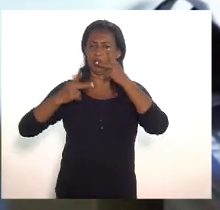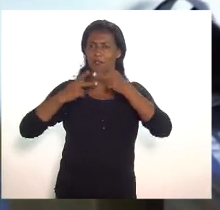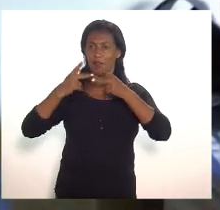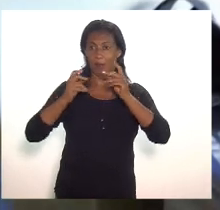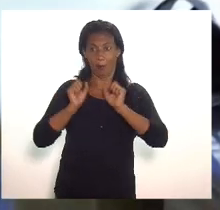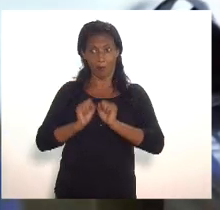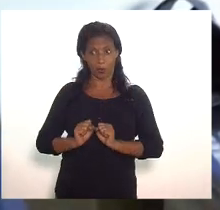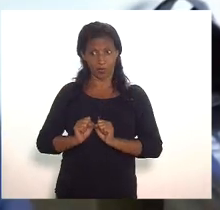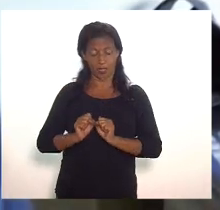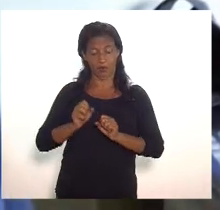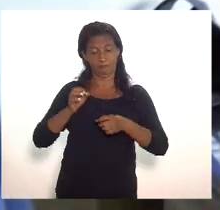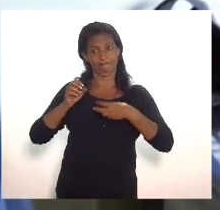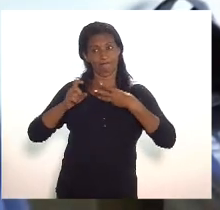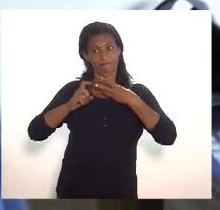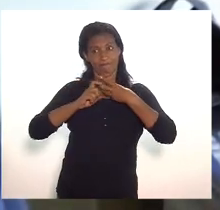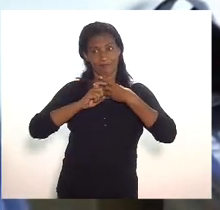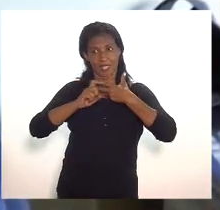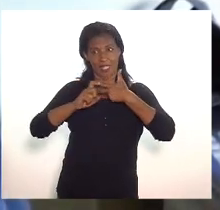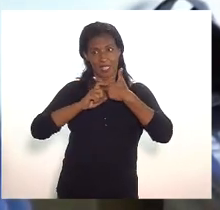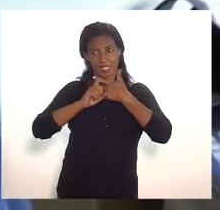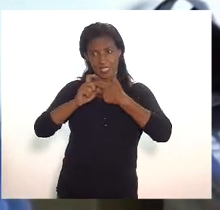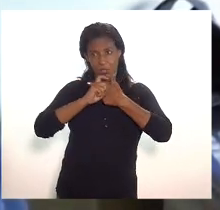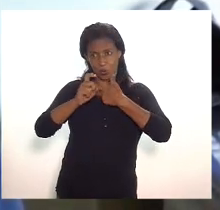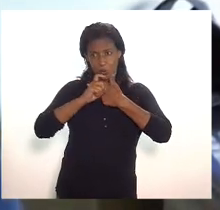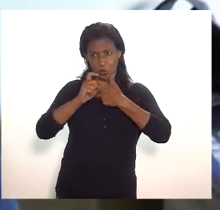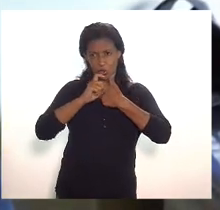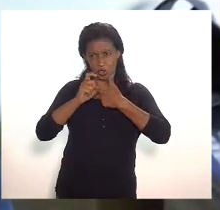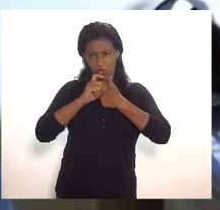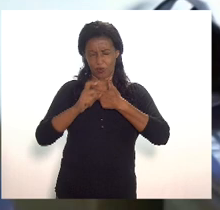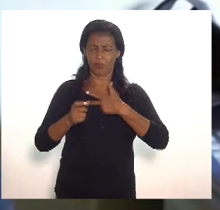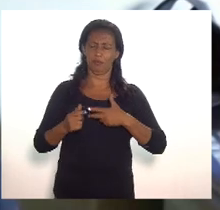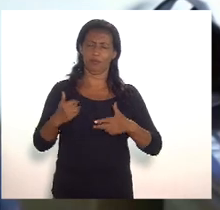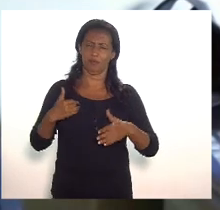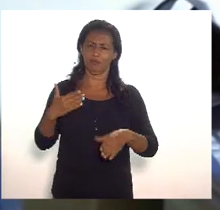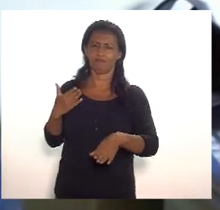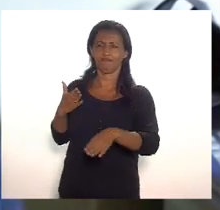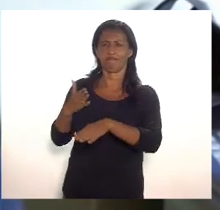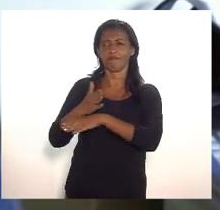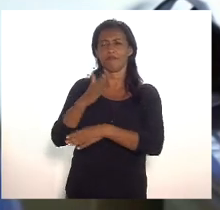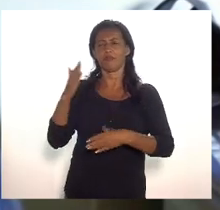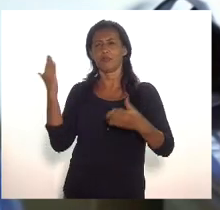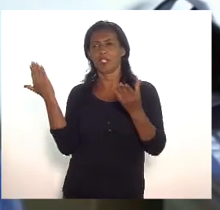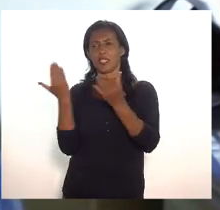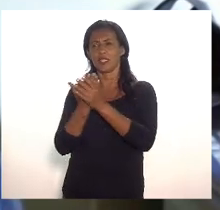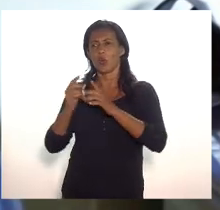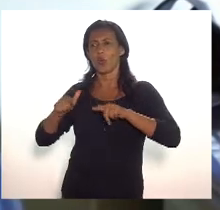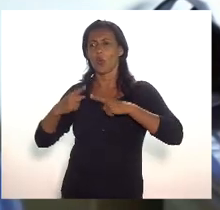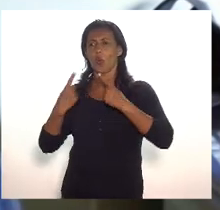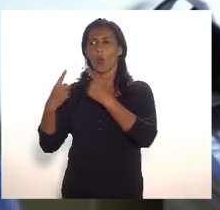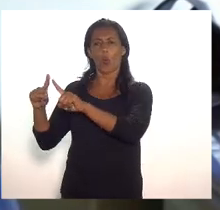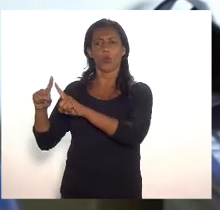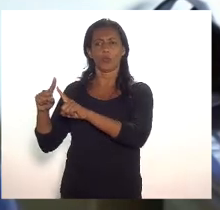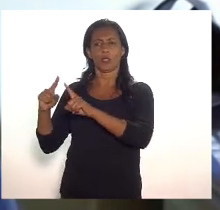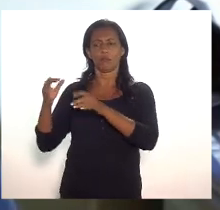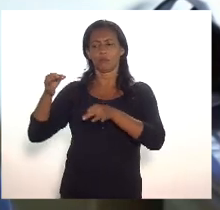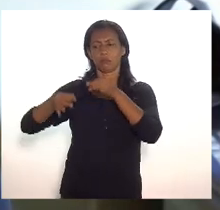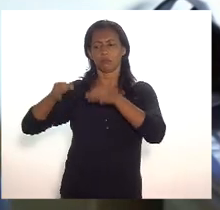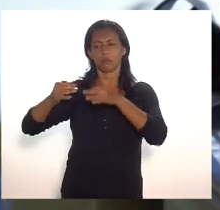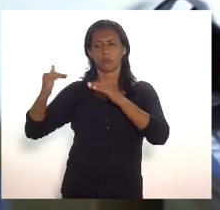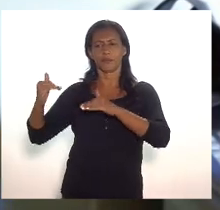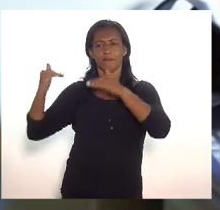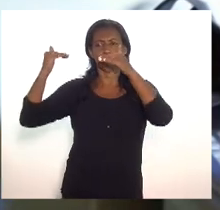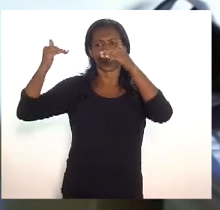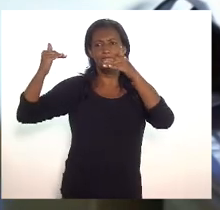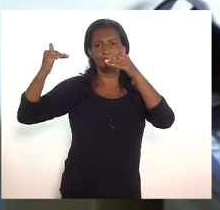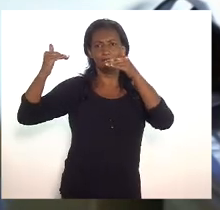Executivo entrou com um agravo de instrumento contra a decisão do desembargador.